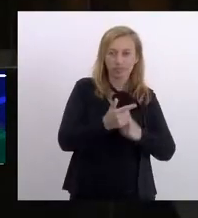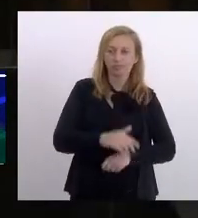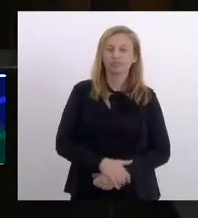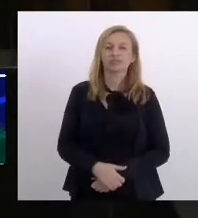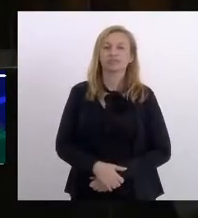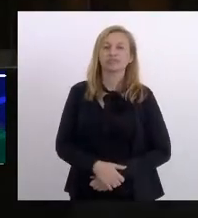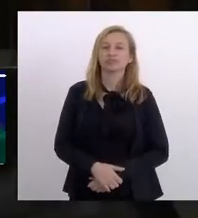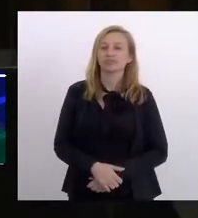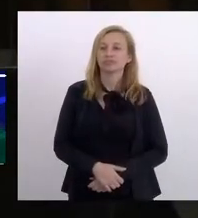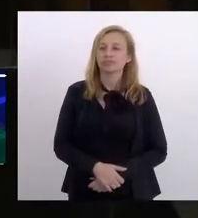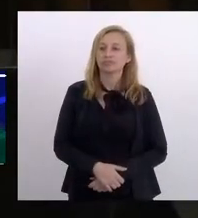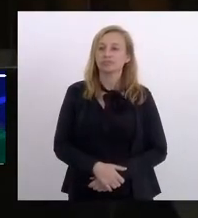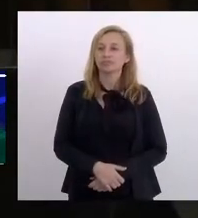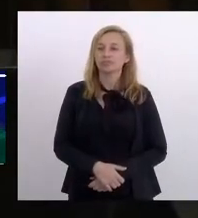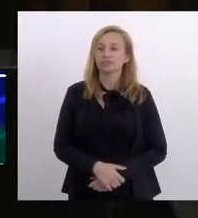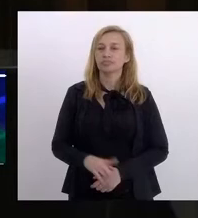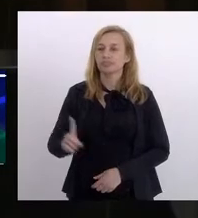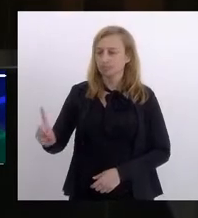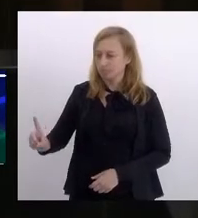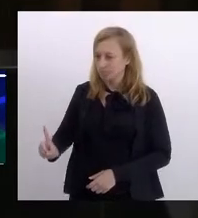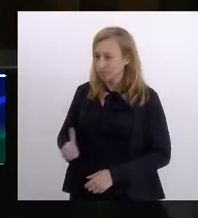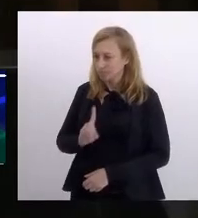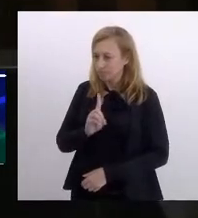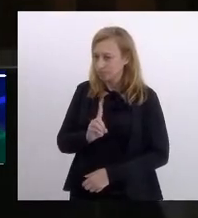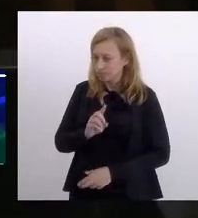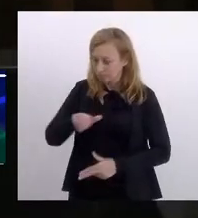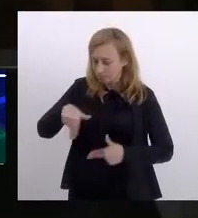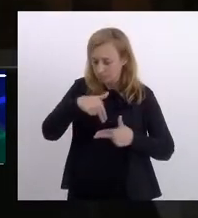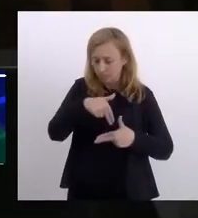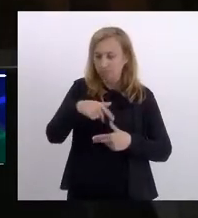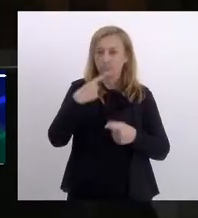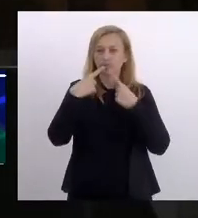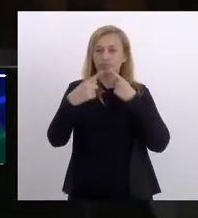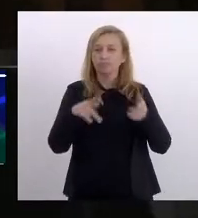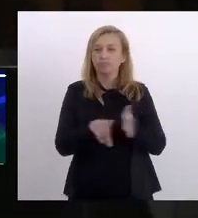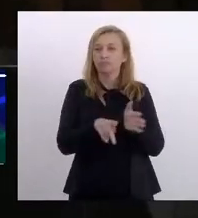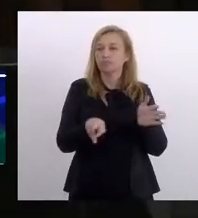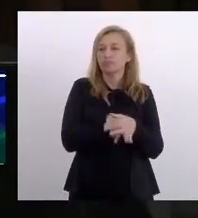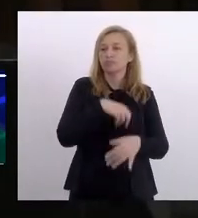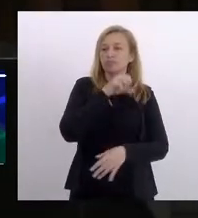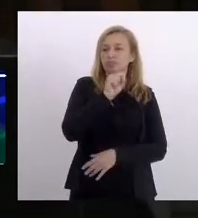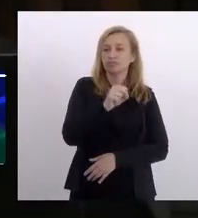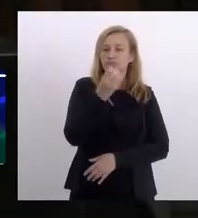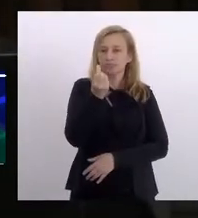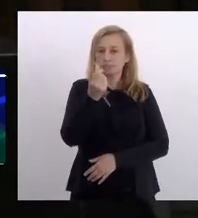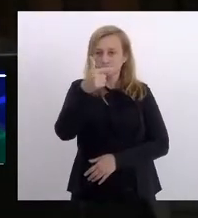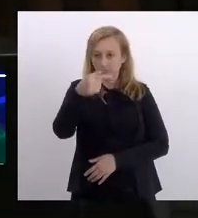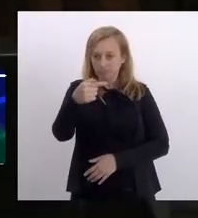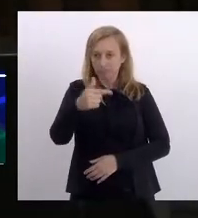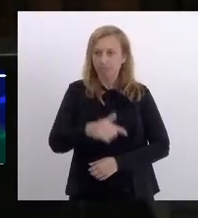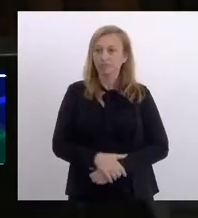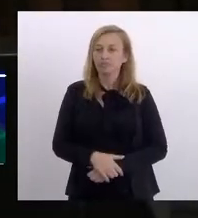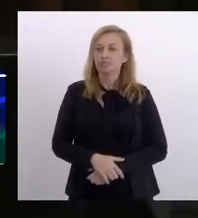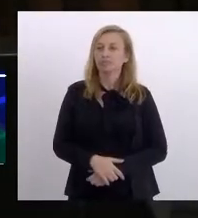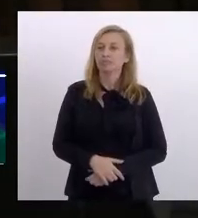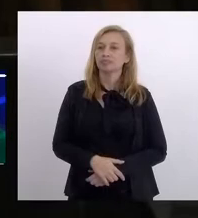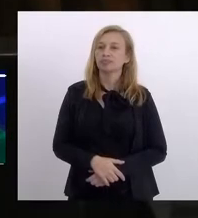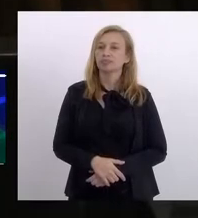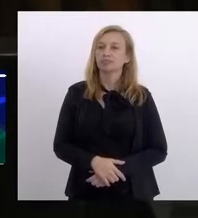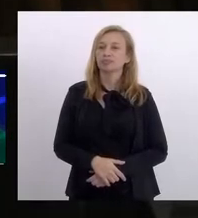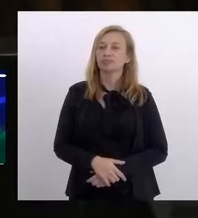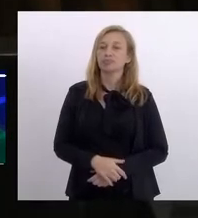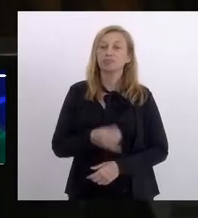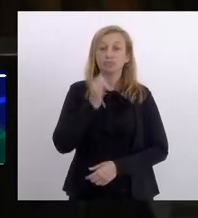Alerj. Eu venho ao plenário hoje para debater o projeto de resolução 867, que trata